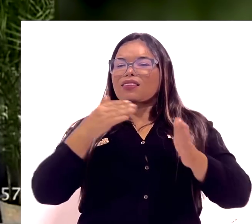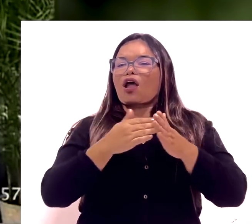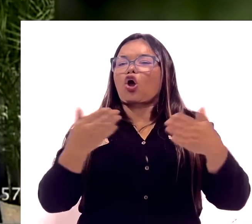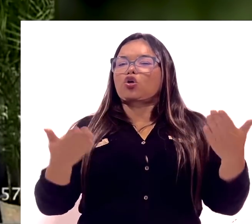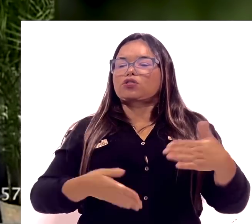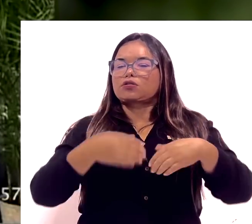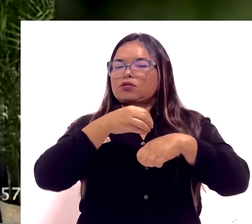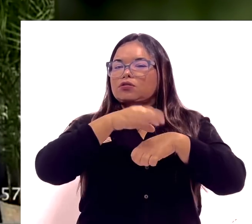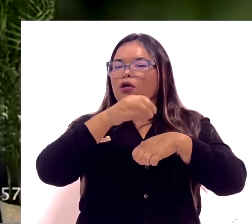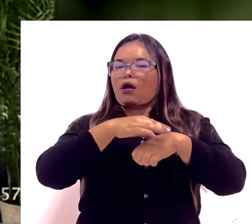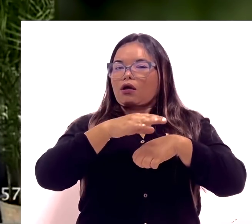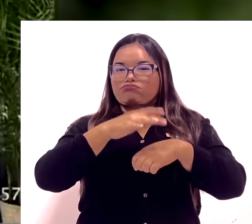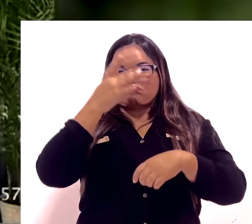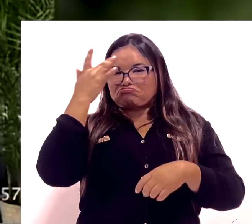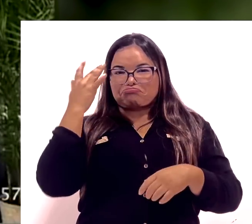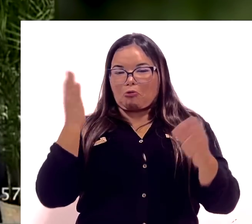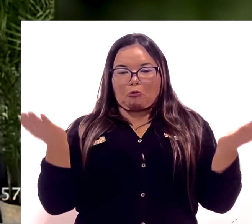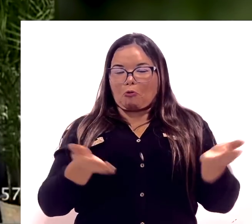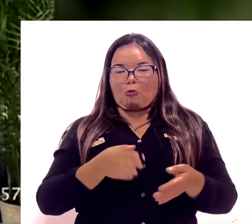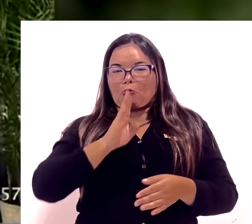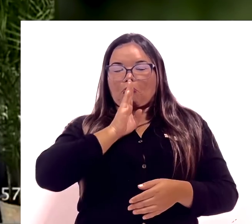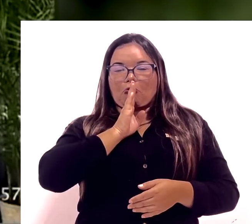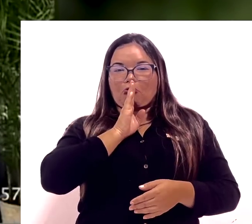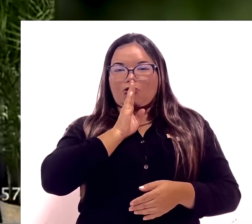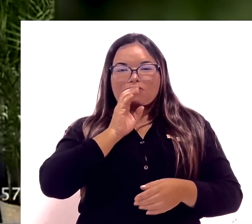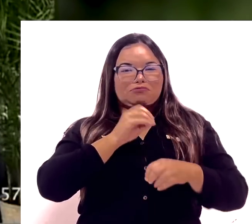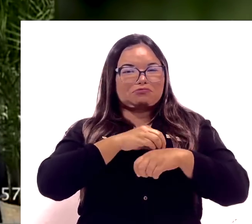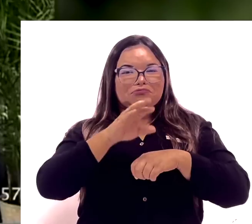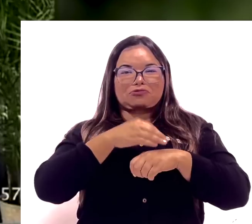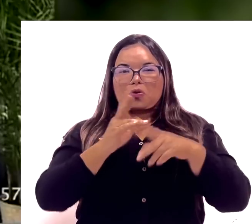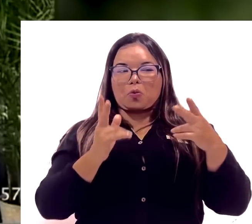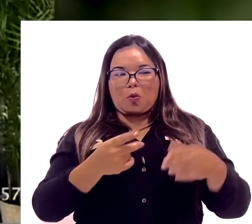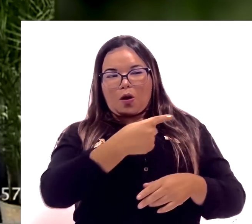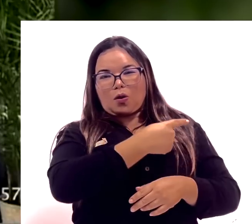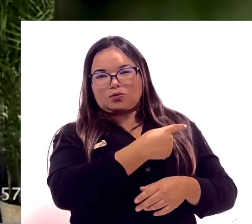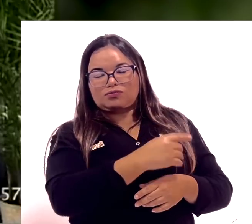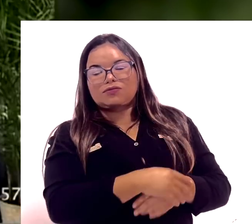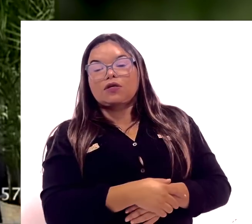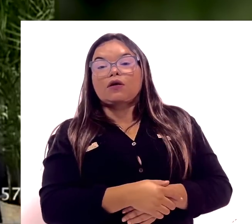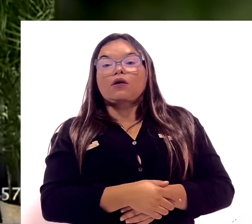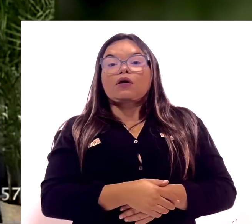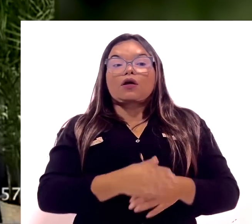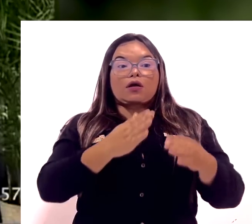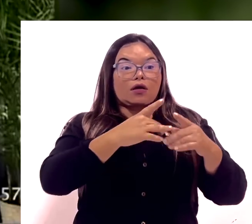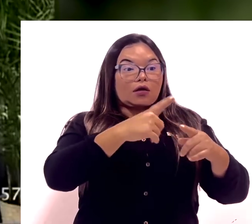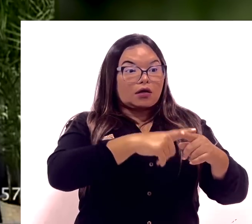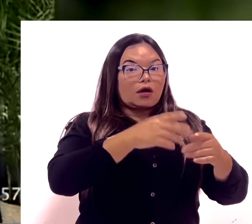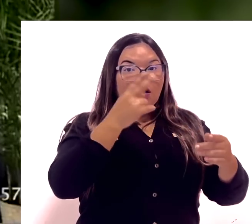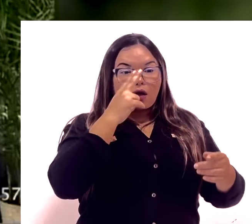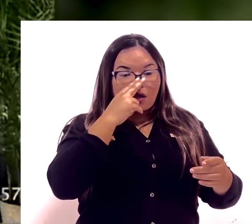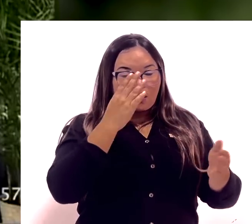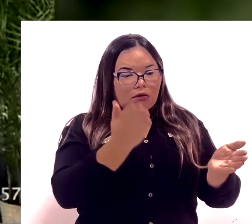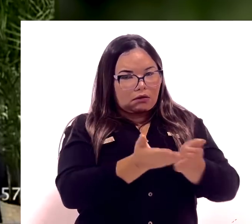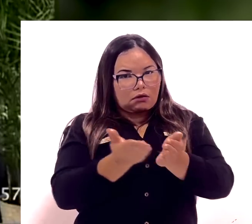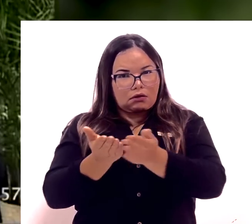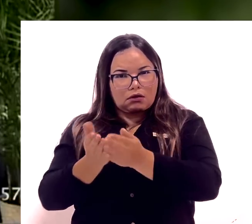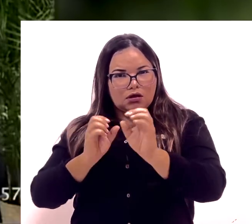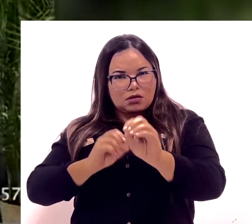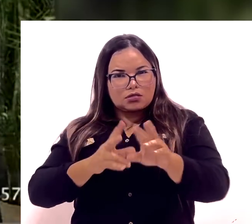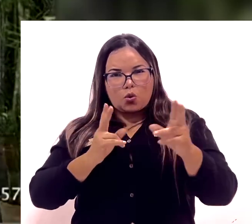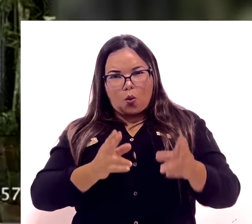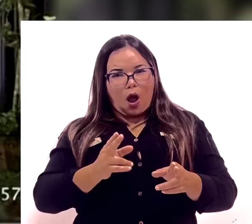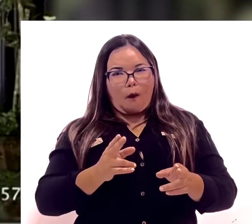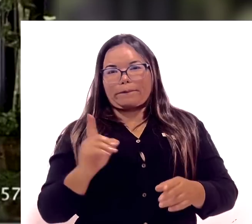Ninguém. Ninguém ensina isto mais. Será que as igrejas cristãs ensinam isto? Não.